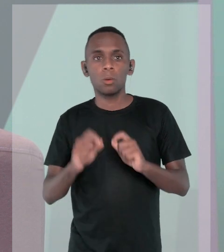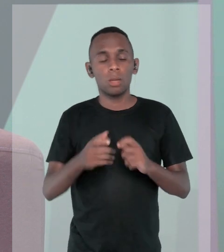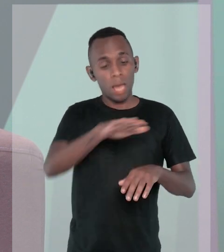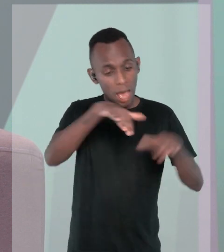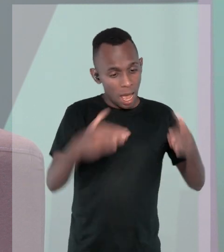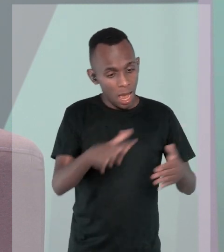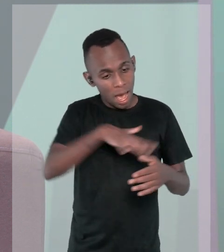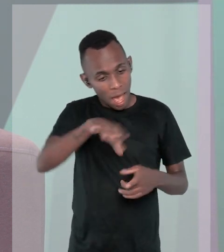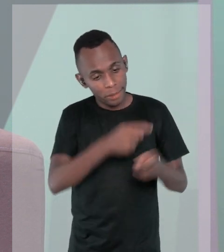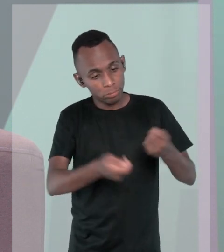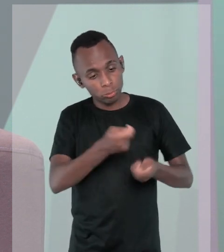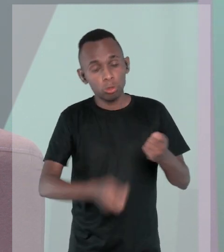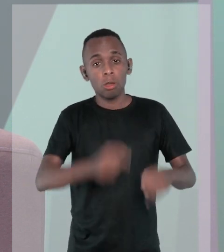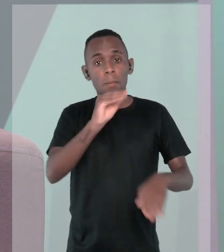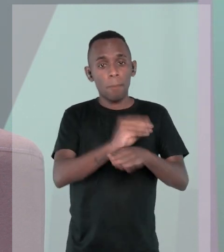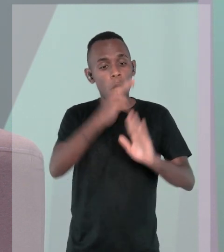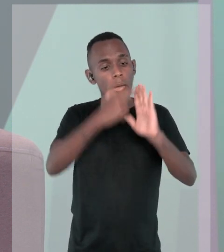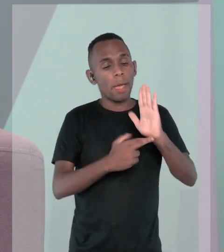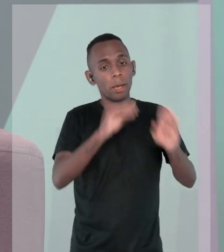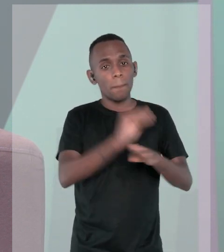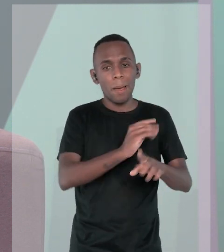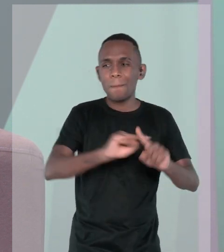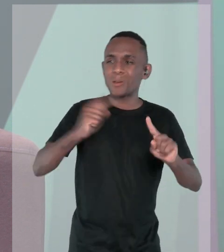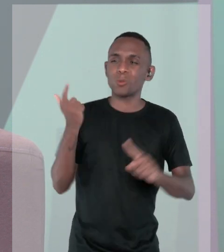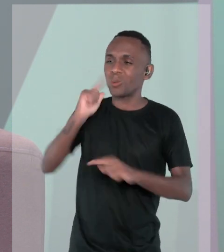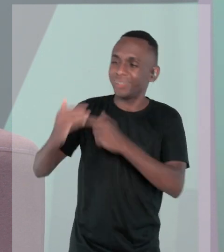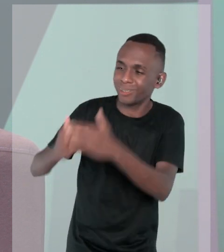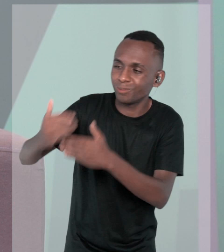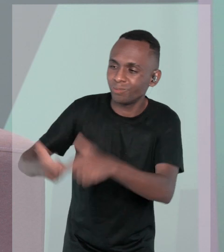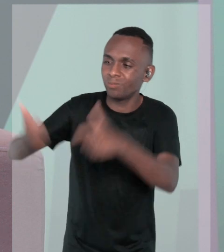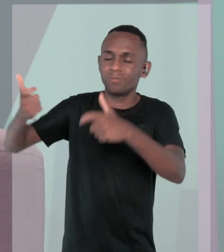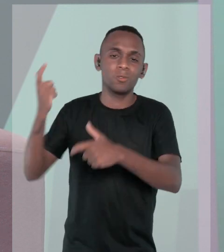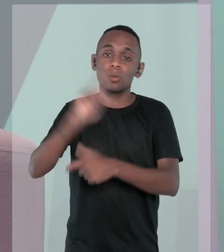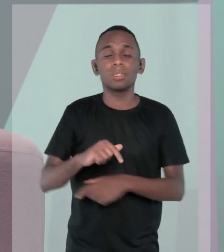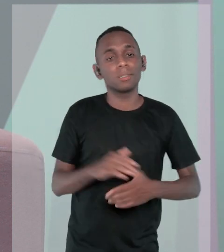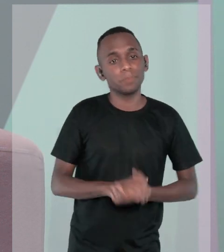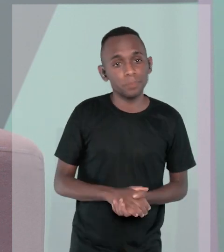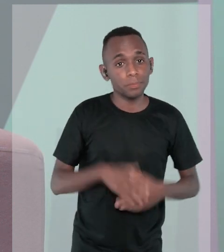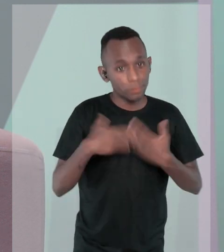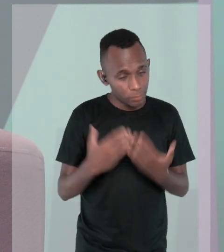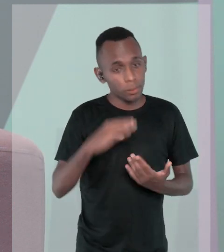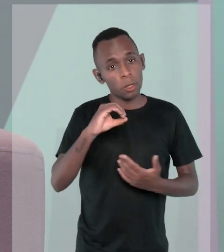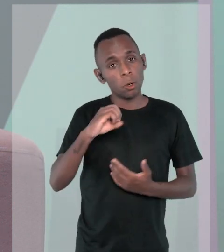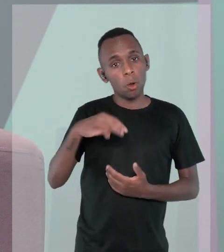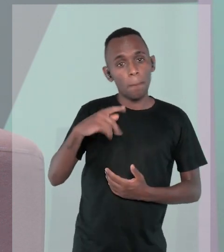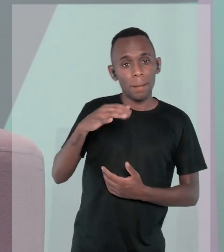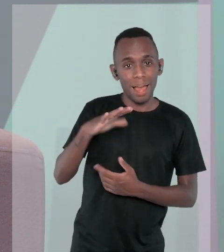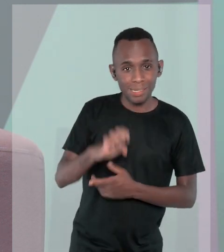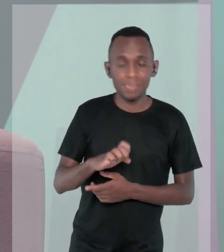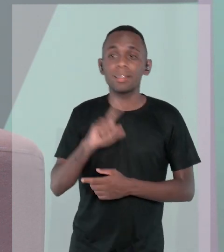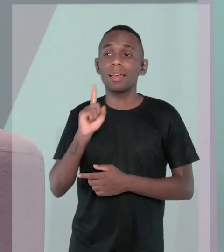protegido, as regras estão protegidas, mas a gente não consegue andar. Então a provocação do compliance